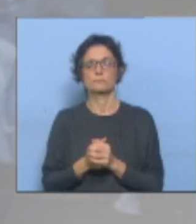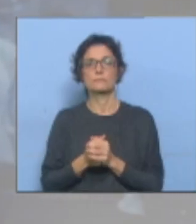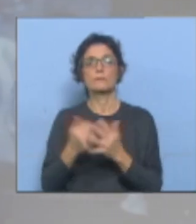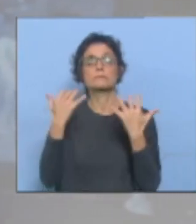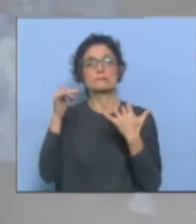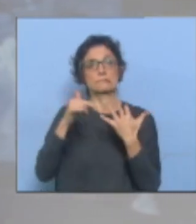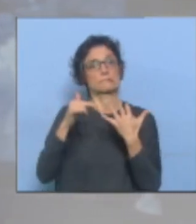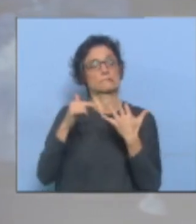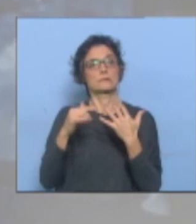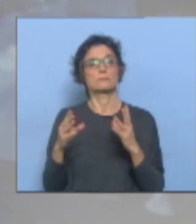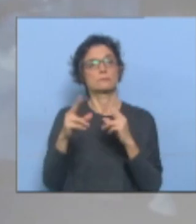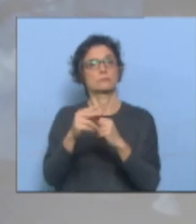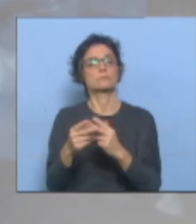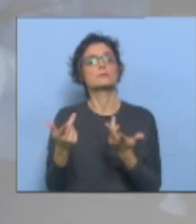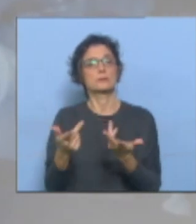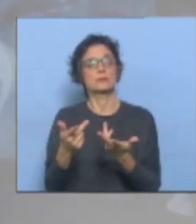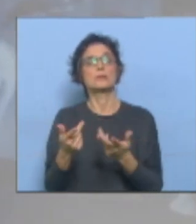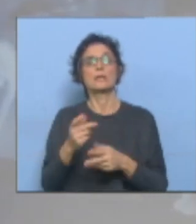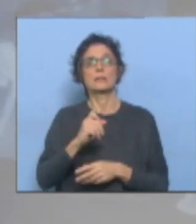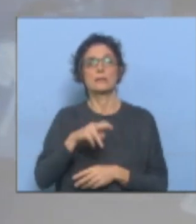Notícias que estão em atualização permanente em